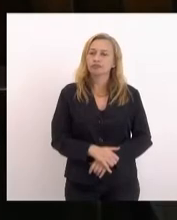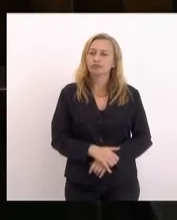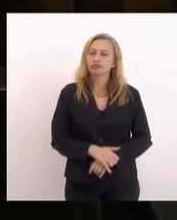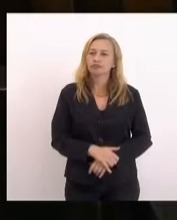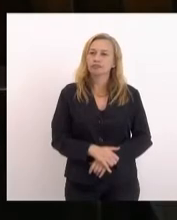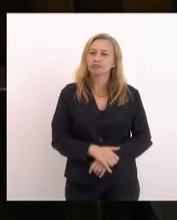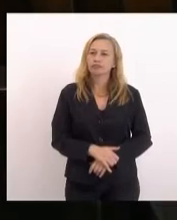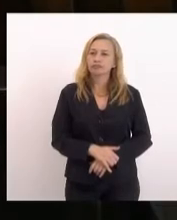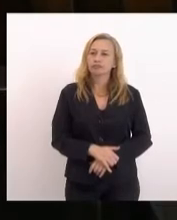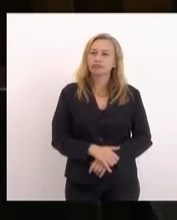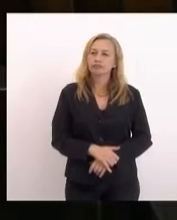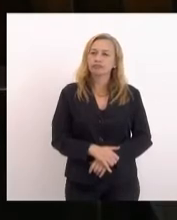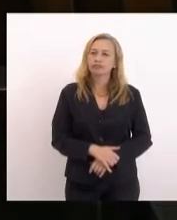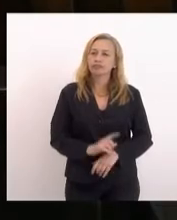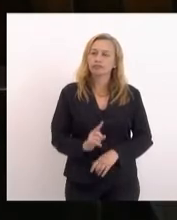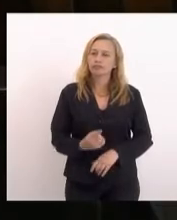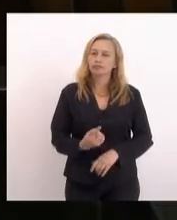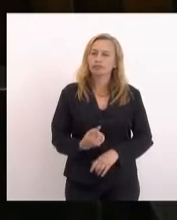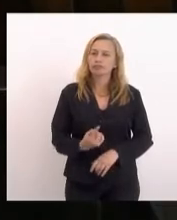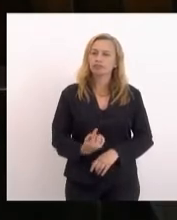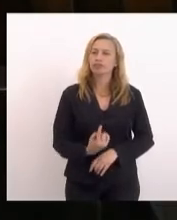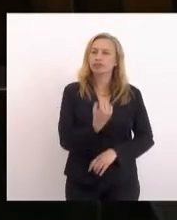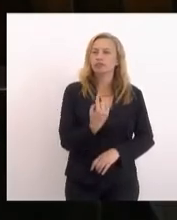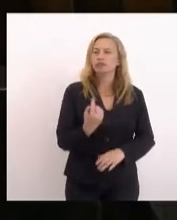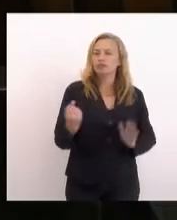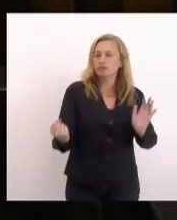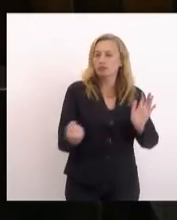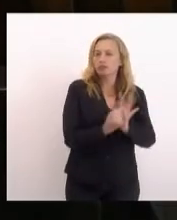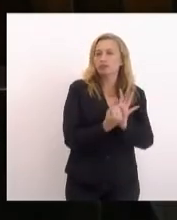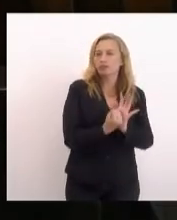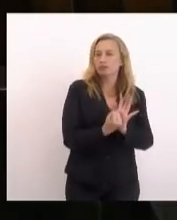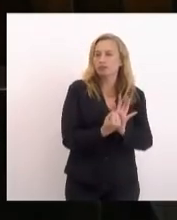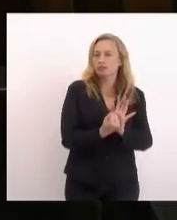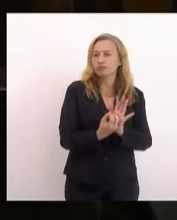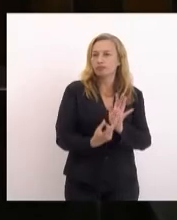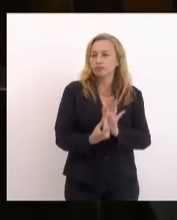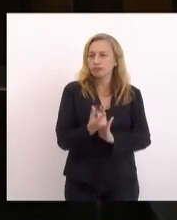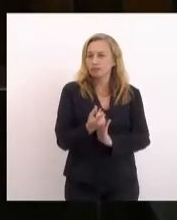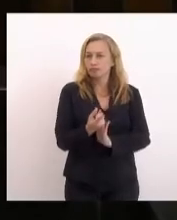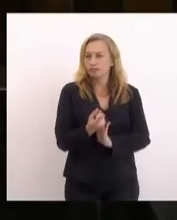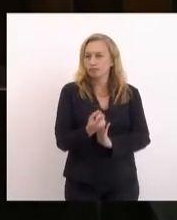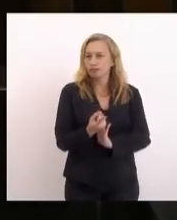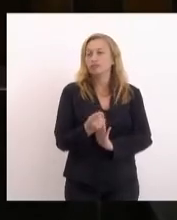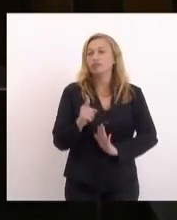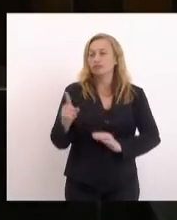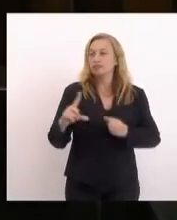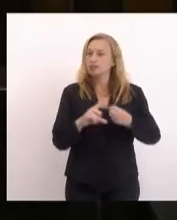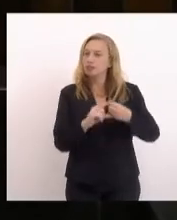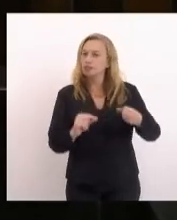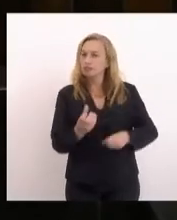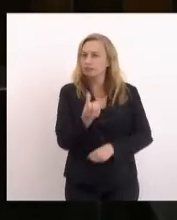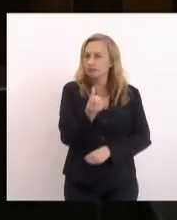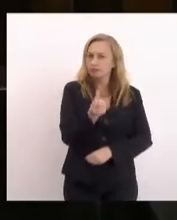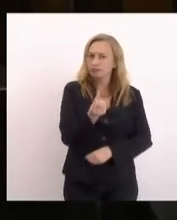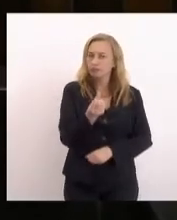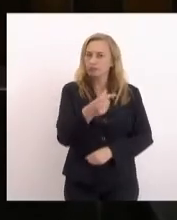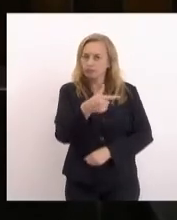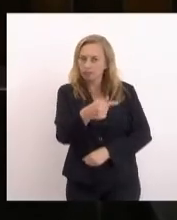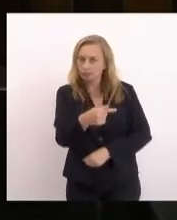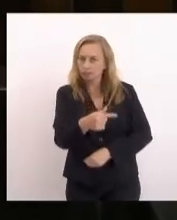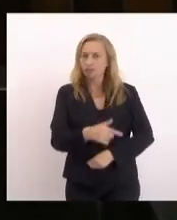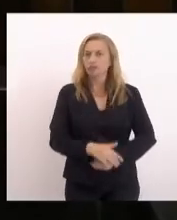que o único impacto financeiro está lá no artigo 6º e no artigo